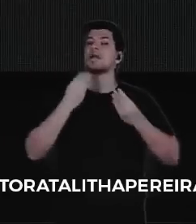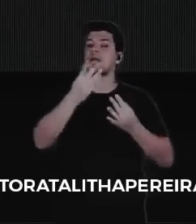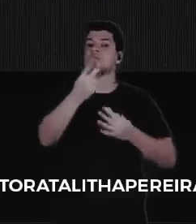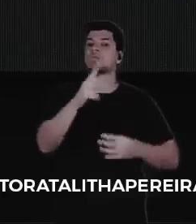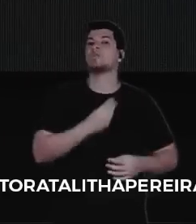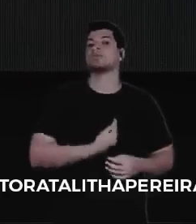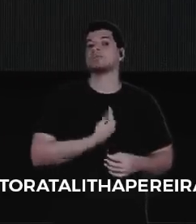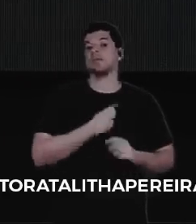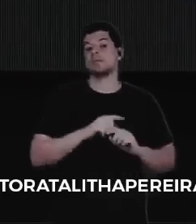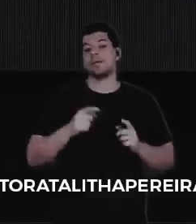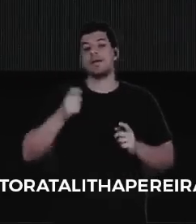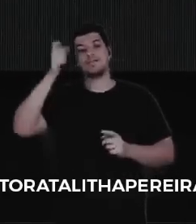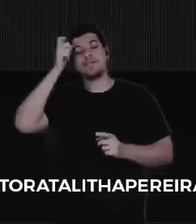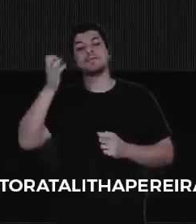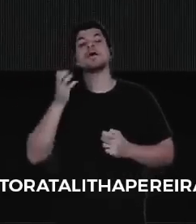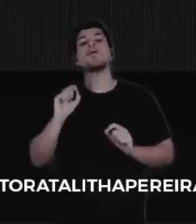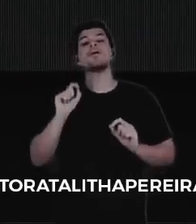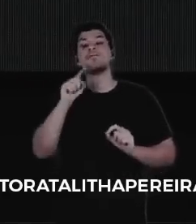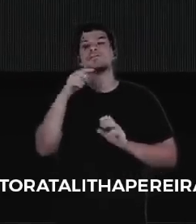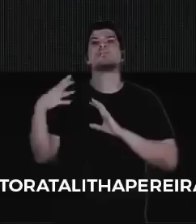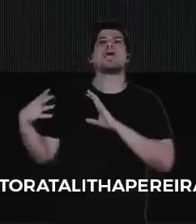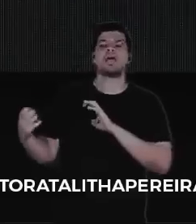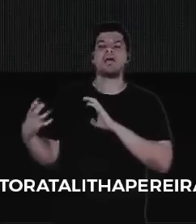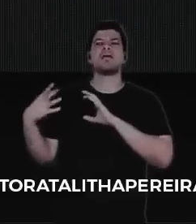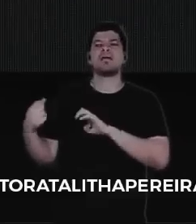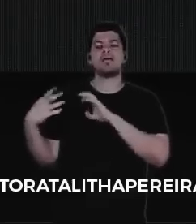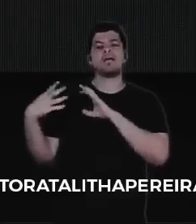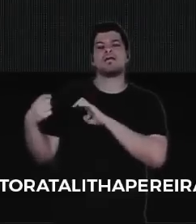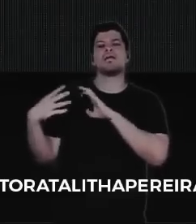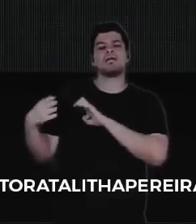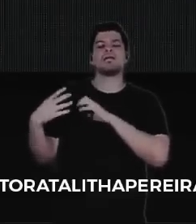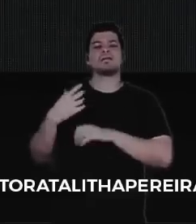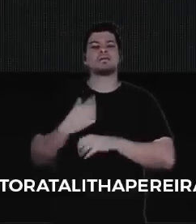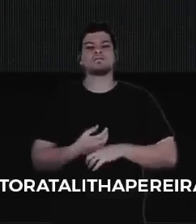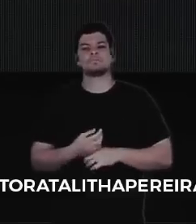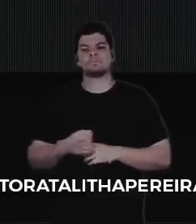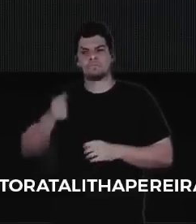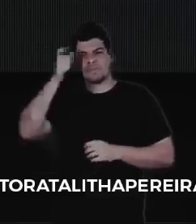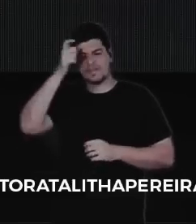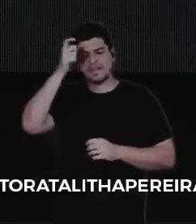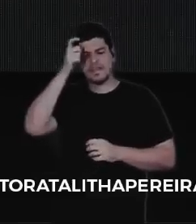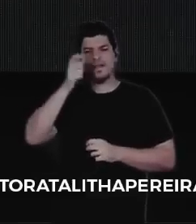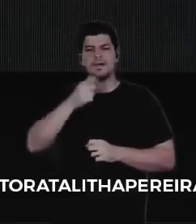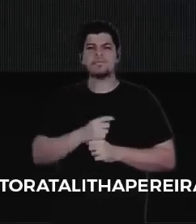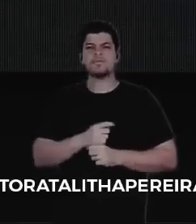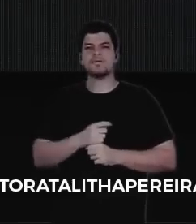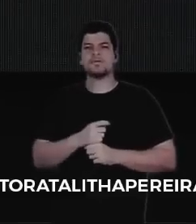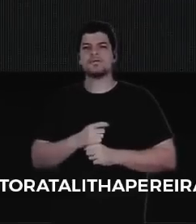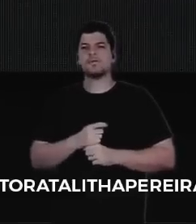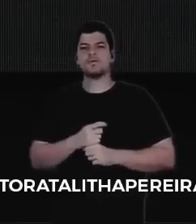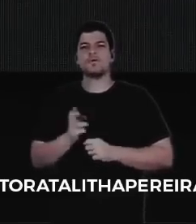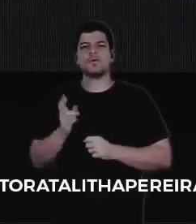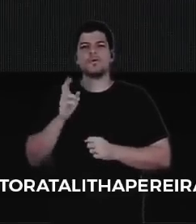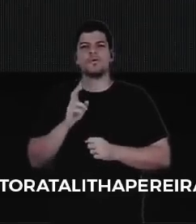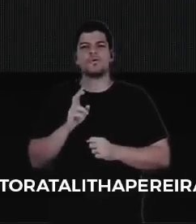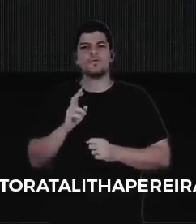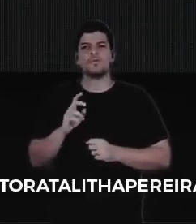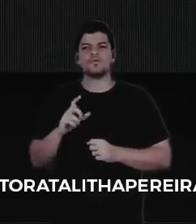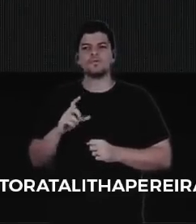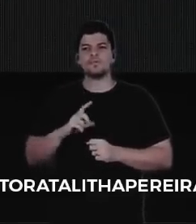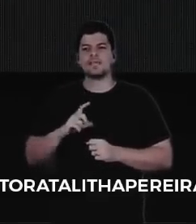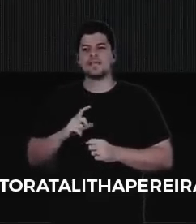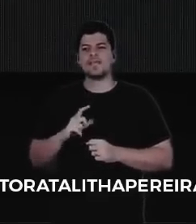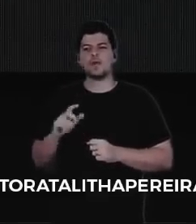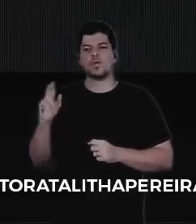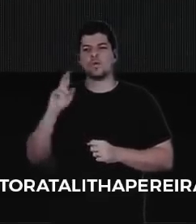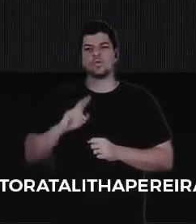quer é que você reclame, reclame, reclame, reclame. O diabo nunca vai colocar na sua frente um muro gigante, porque